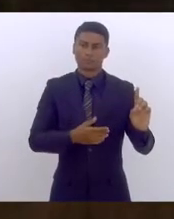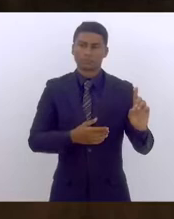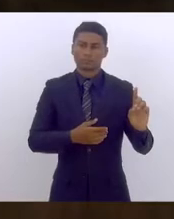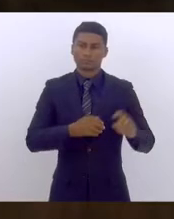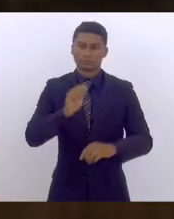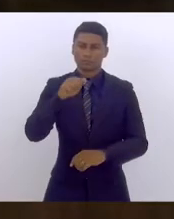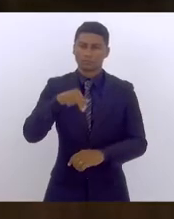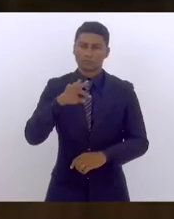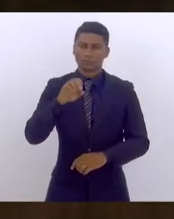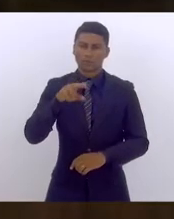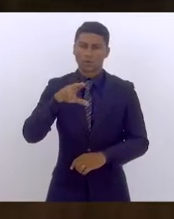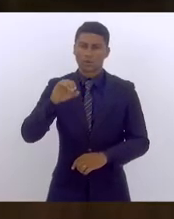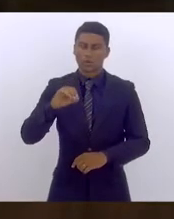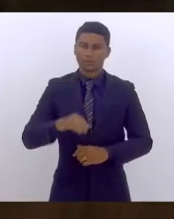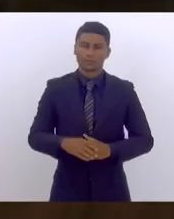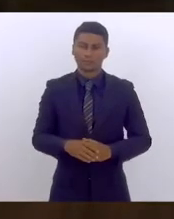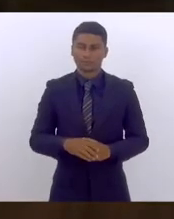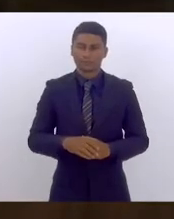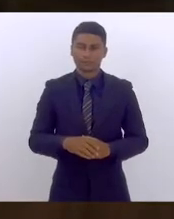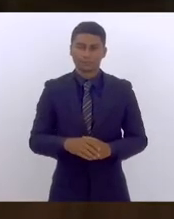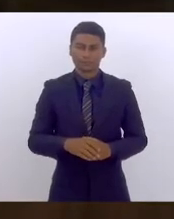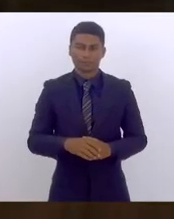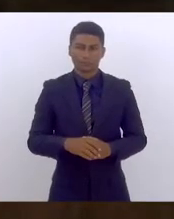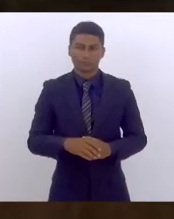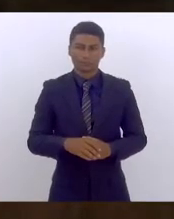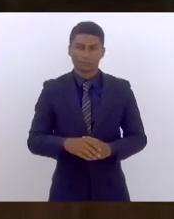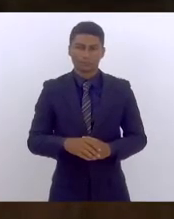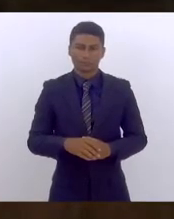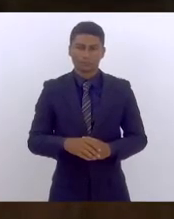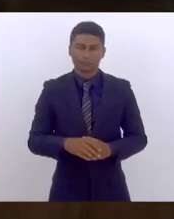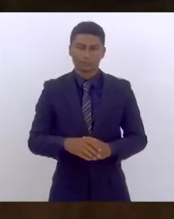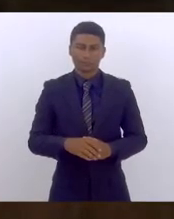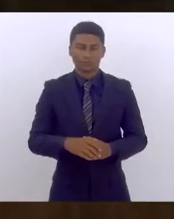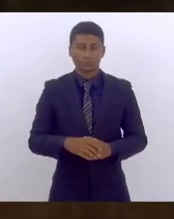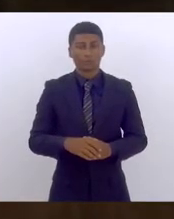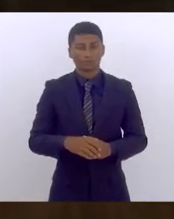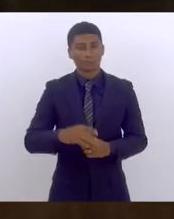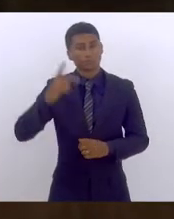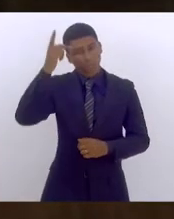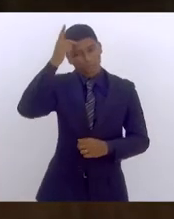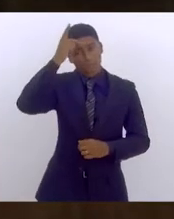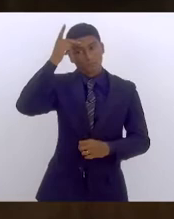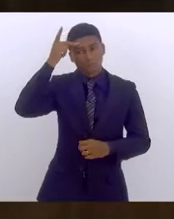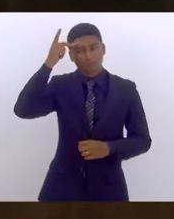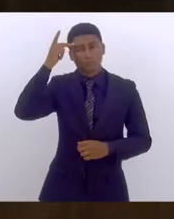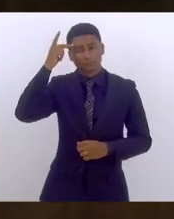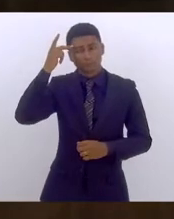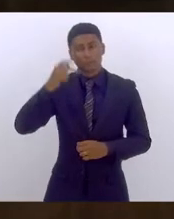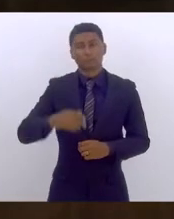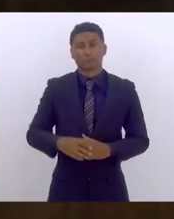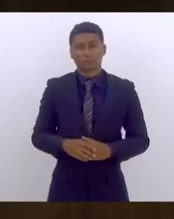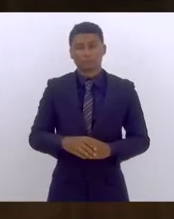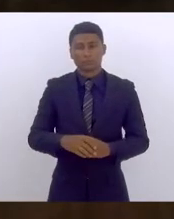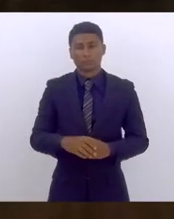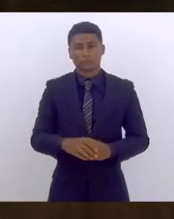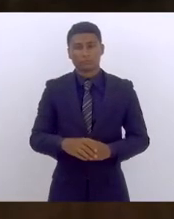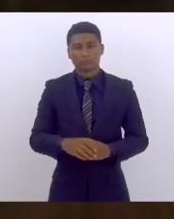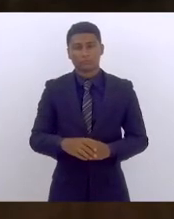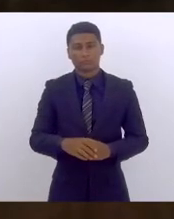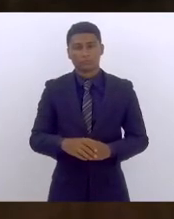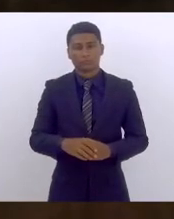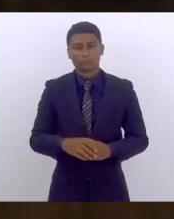Furtado. Antônio Furtado, inclusive foi uma pessoa que se